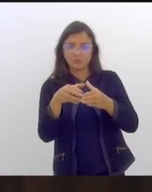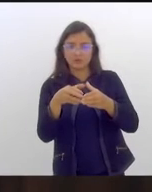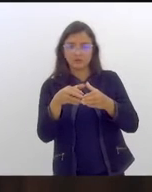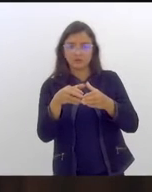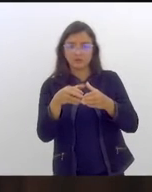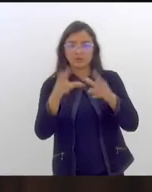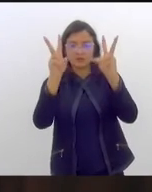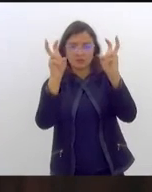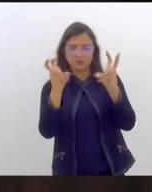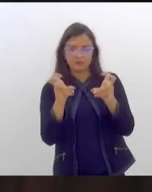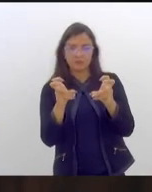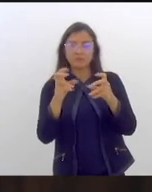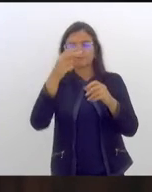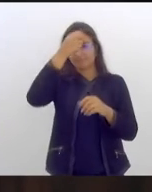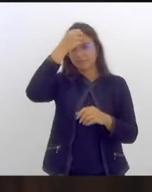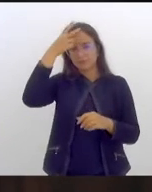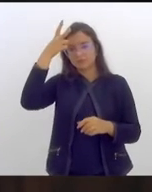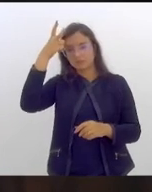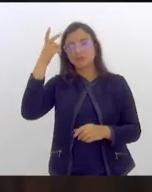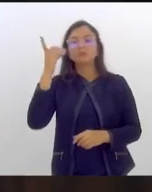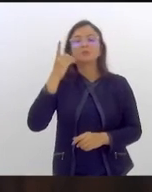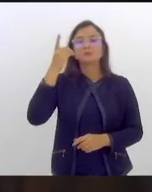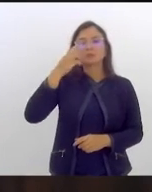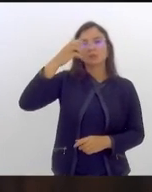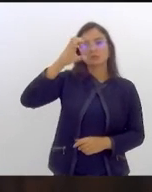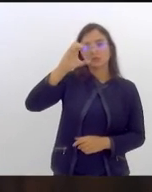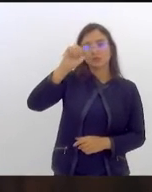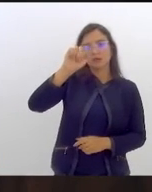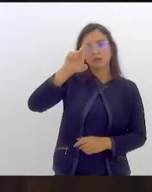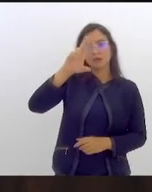de assuntos municipais deputado Carlos Macedo